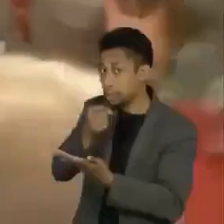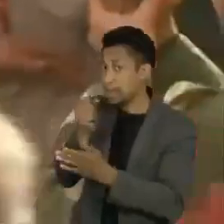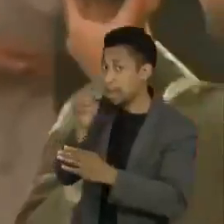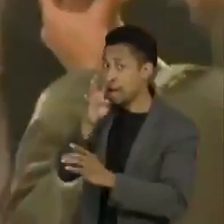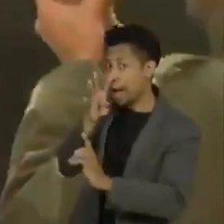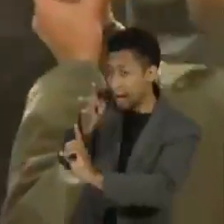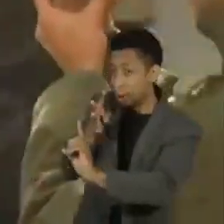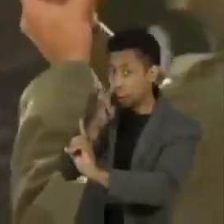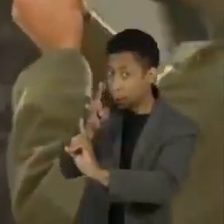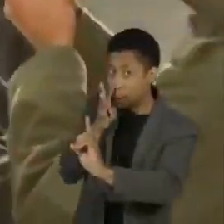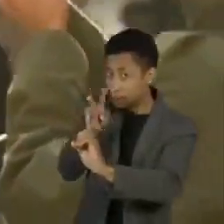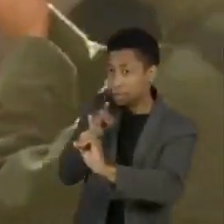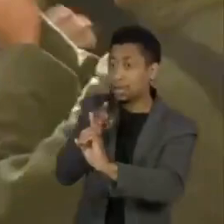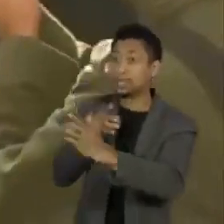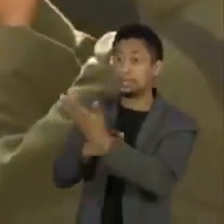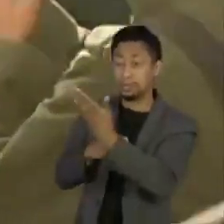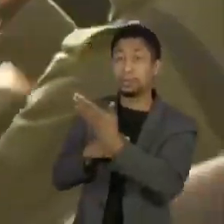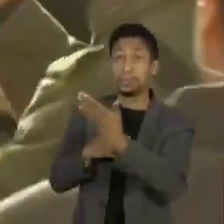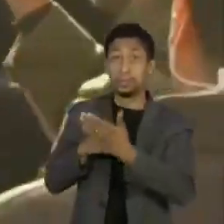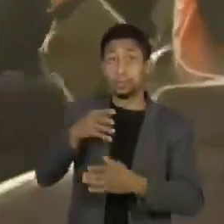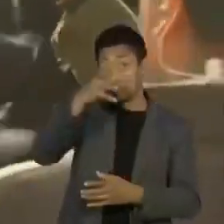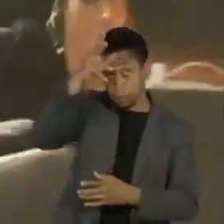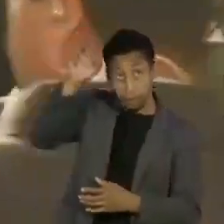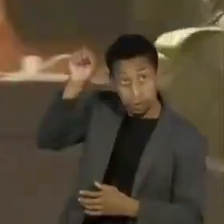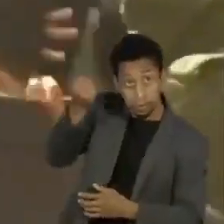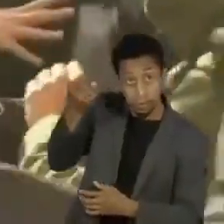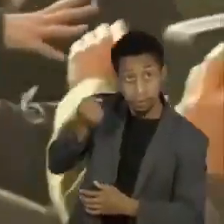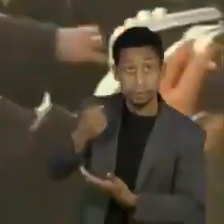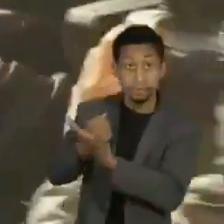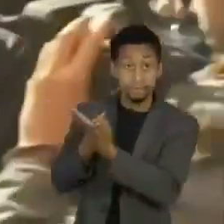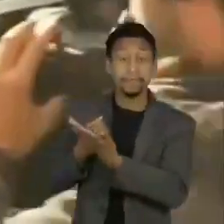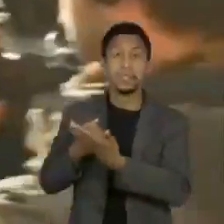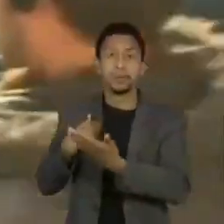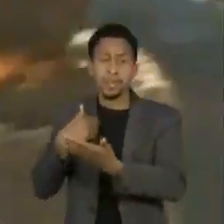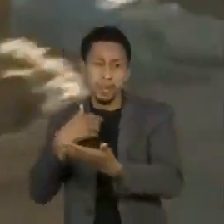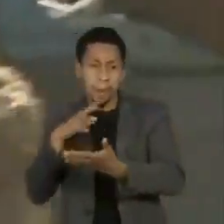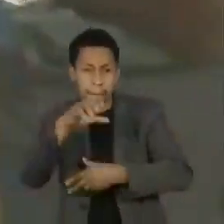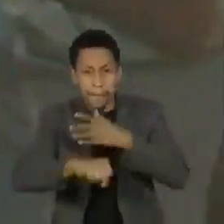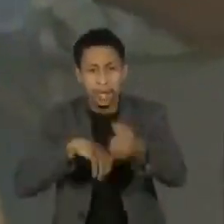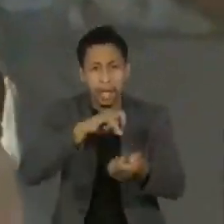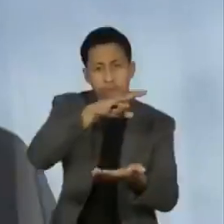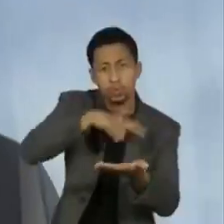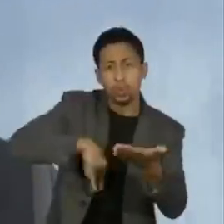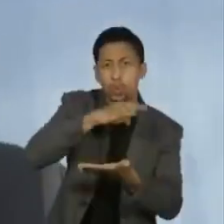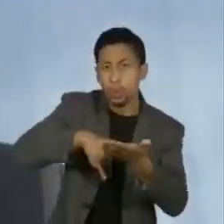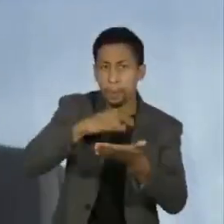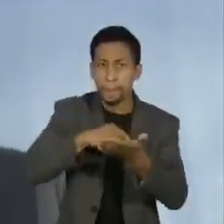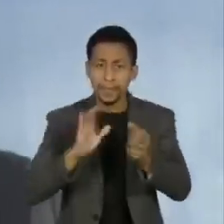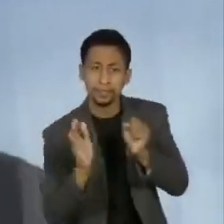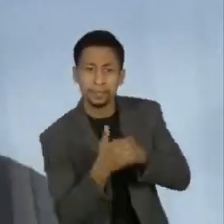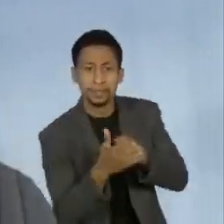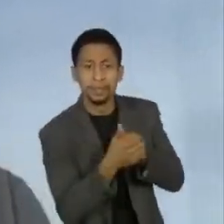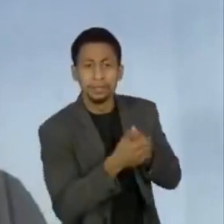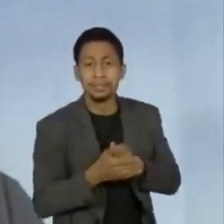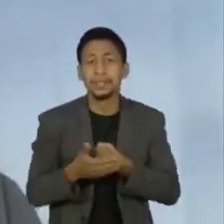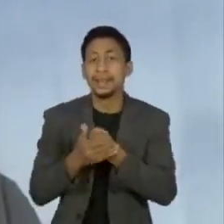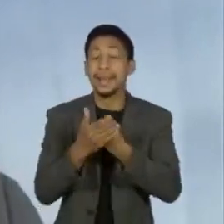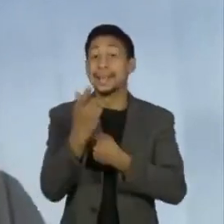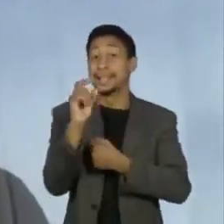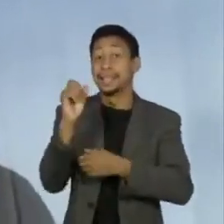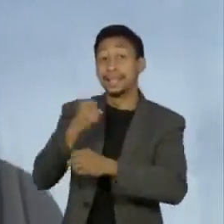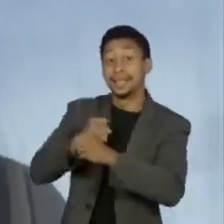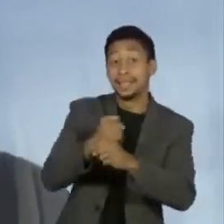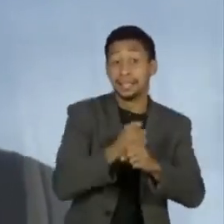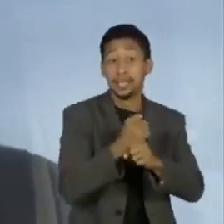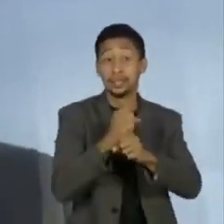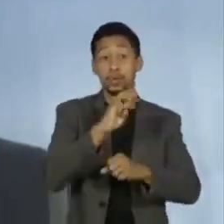de espionagem e conspiração para obter documentos secretos pelo governo americano. Há 10 anos, o